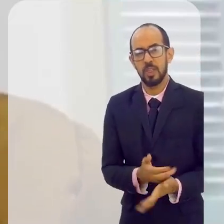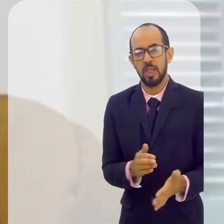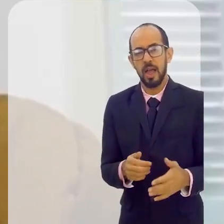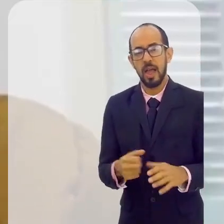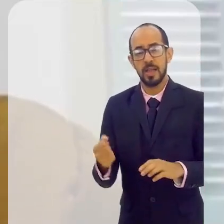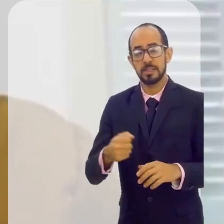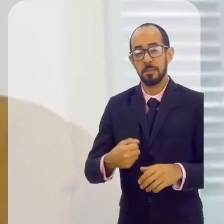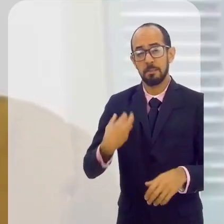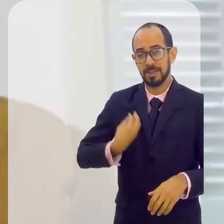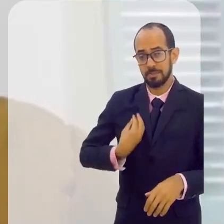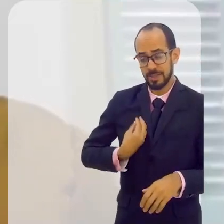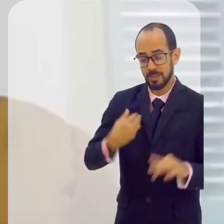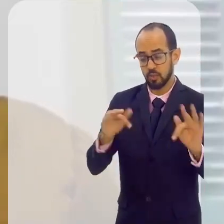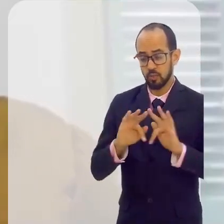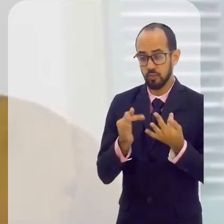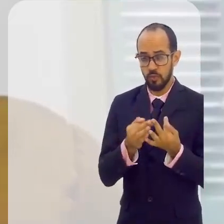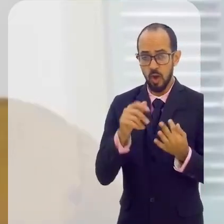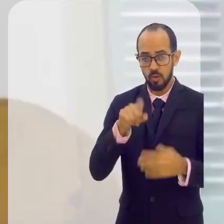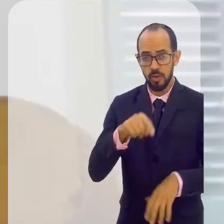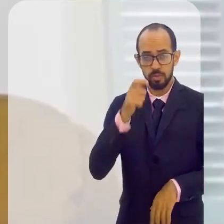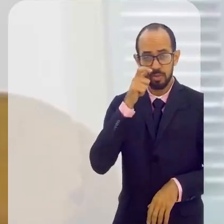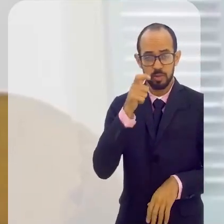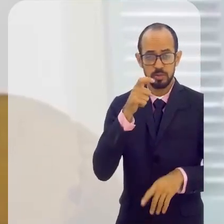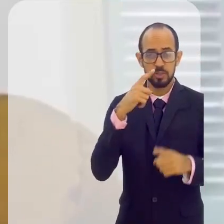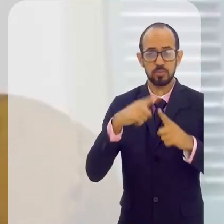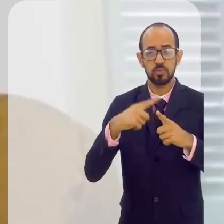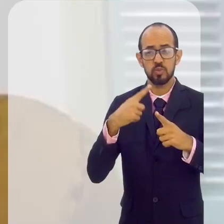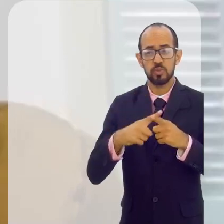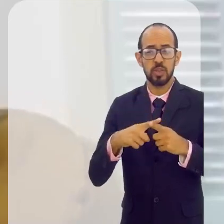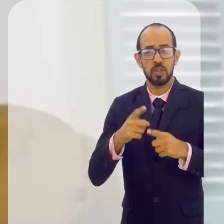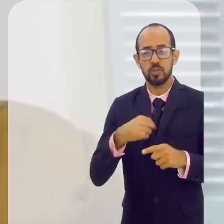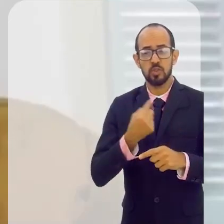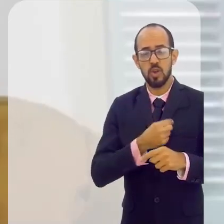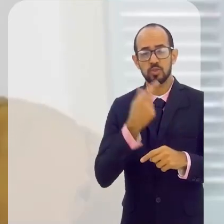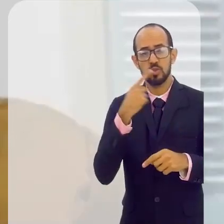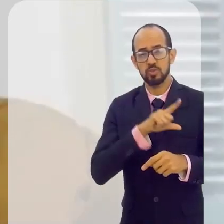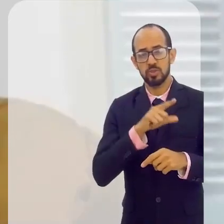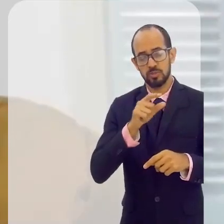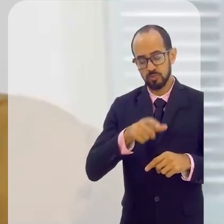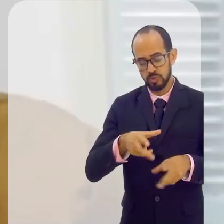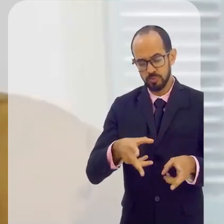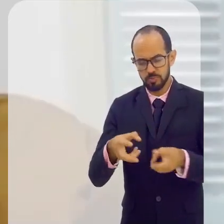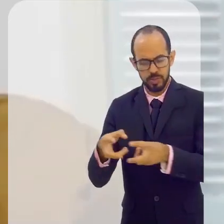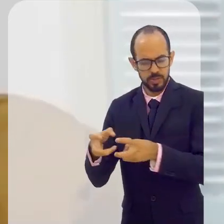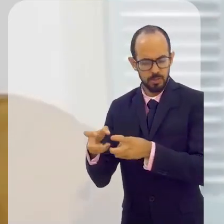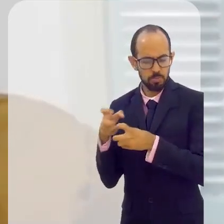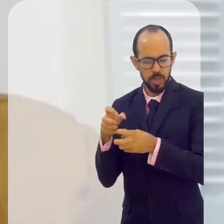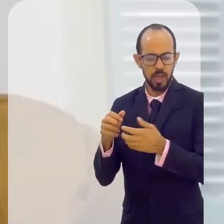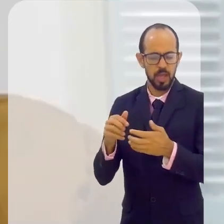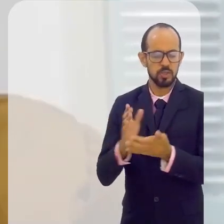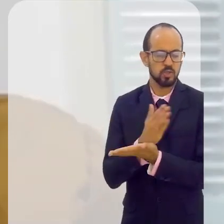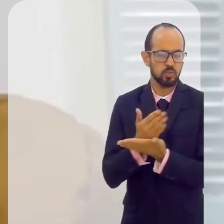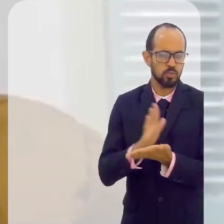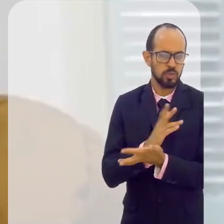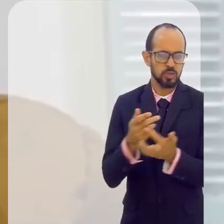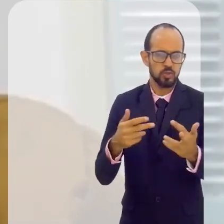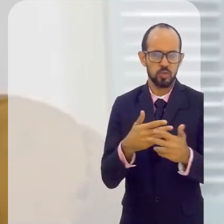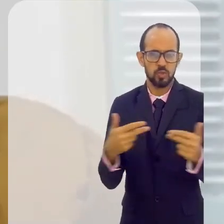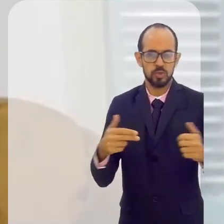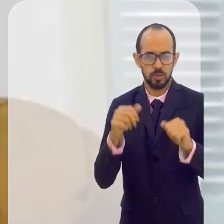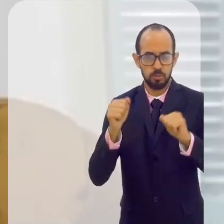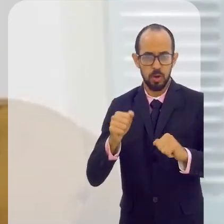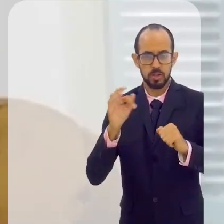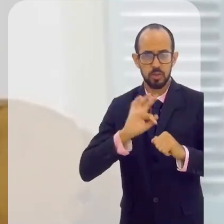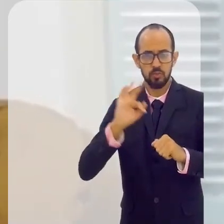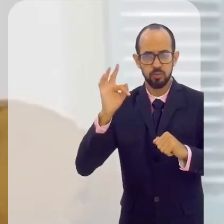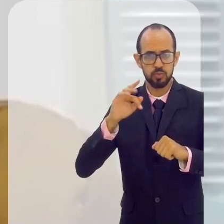aspecto, a participação no fórum é muito interessante, né? Porque daí a gente consegue apreender algumas questões que podem